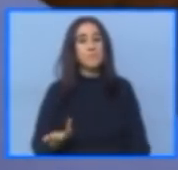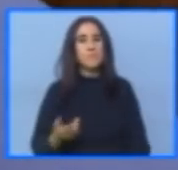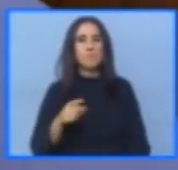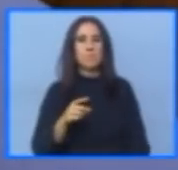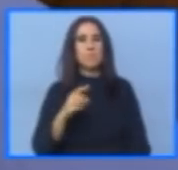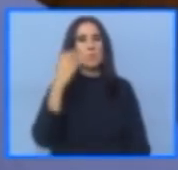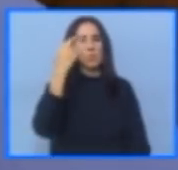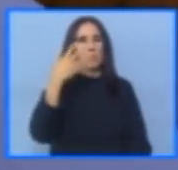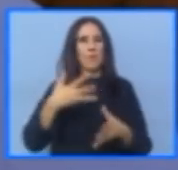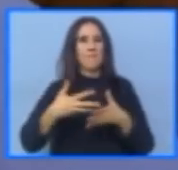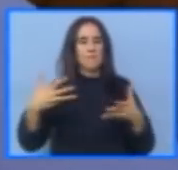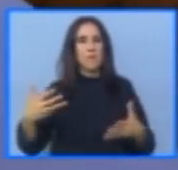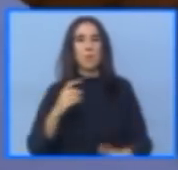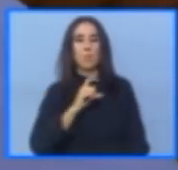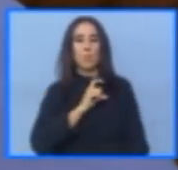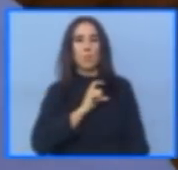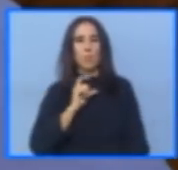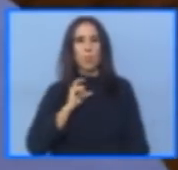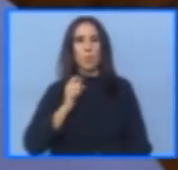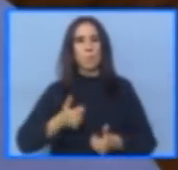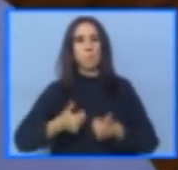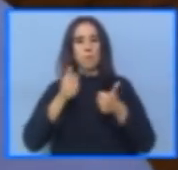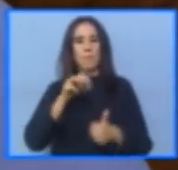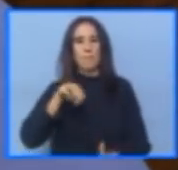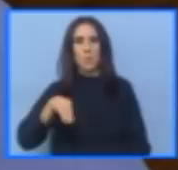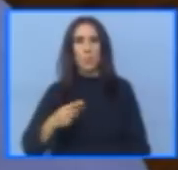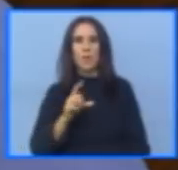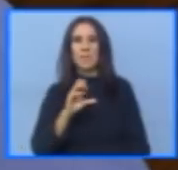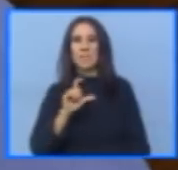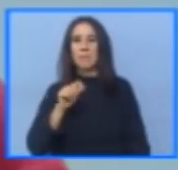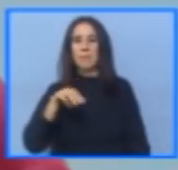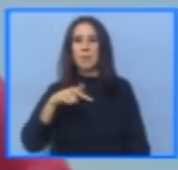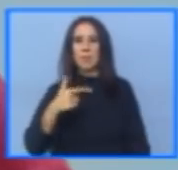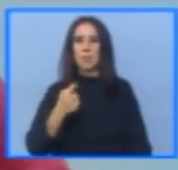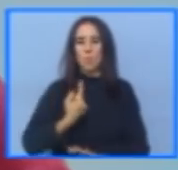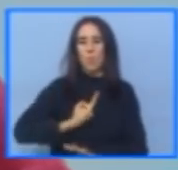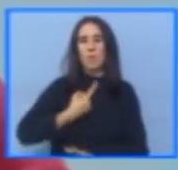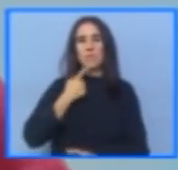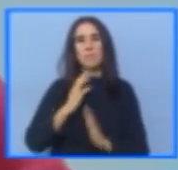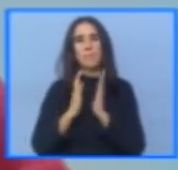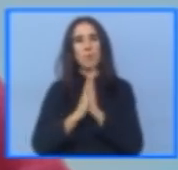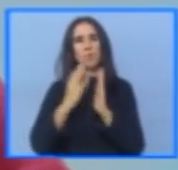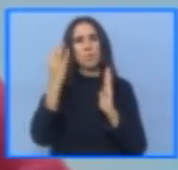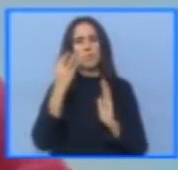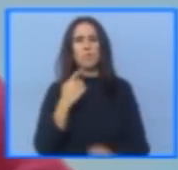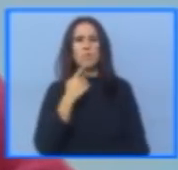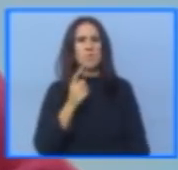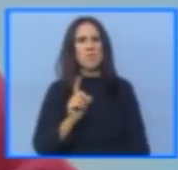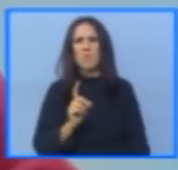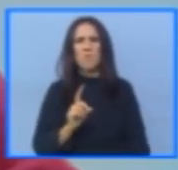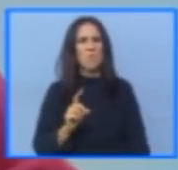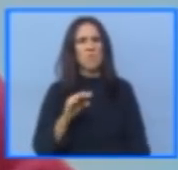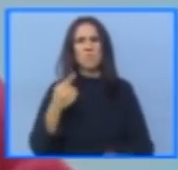do Grande Porto. Quando o Dom Manuel Clemente me nomeou para lá, disse-me que eu ia para uma paróquia do Porto. E eu depois disse-lhe que não, que